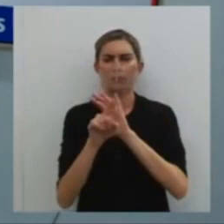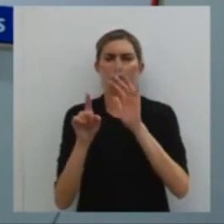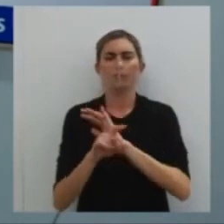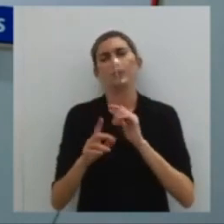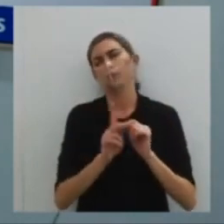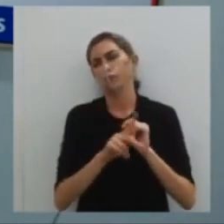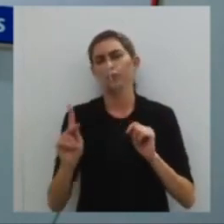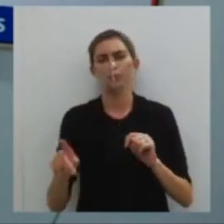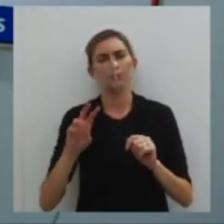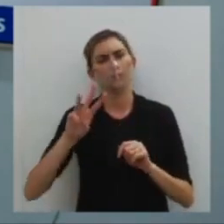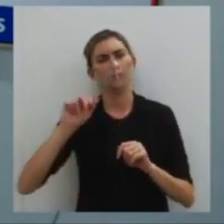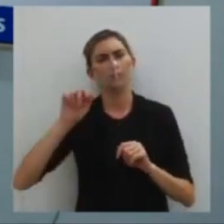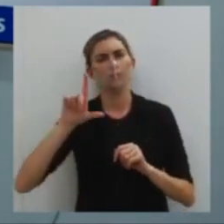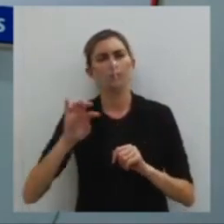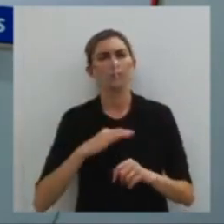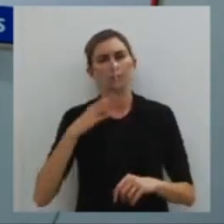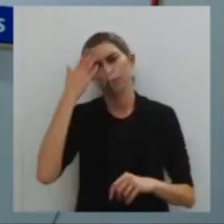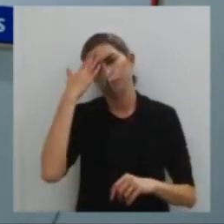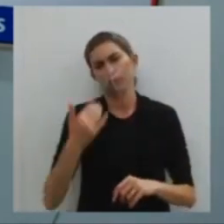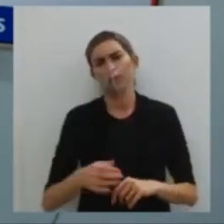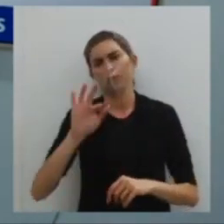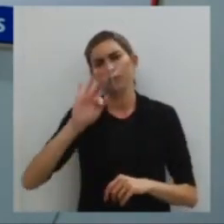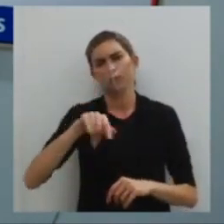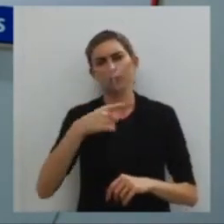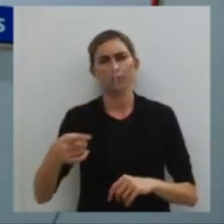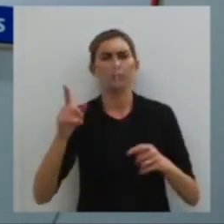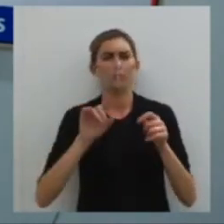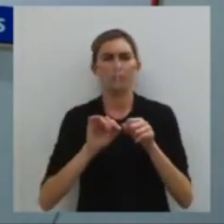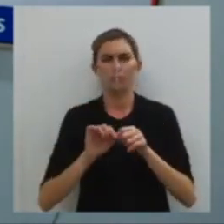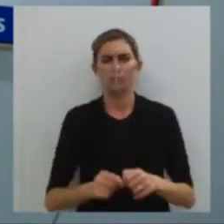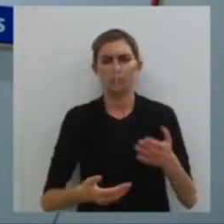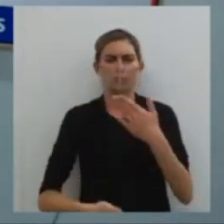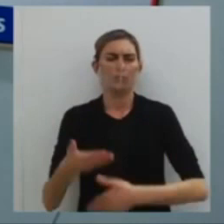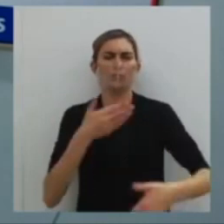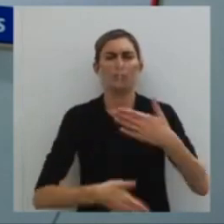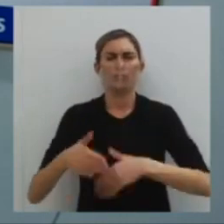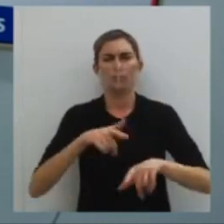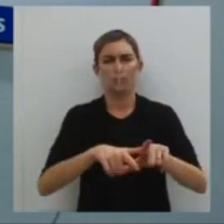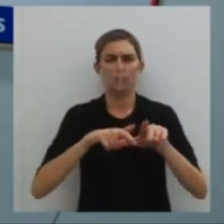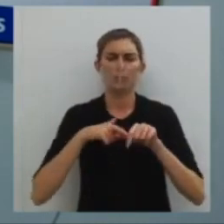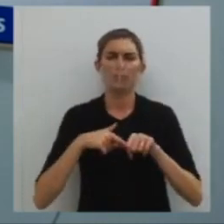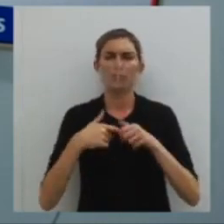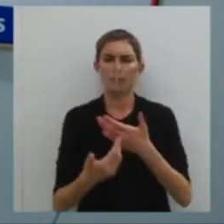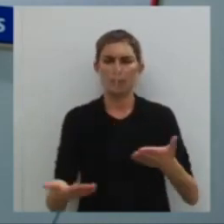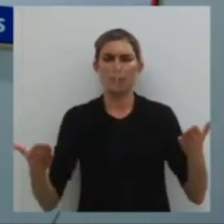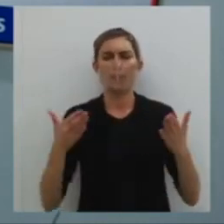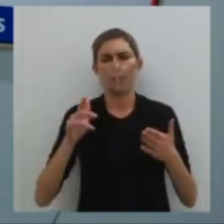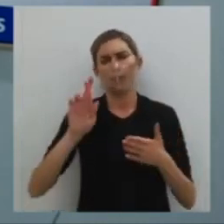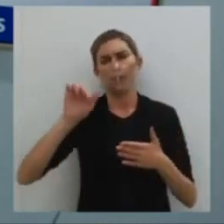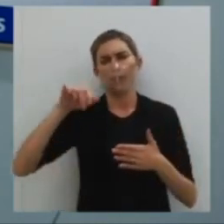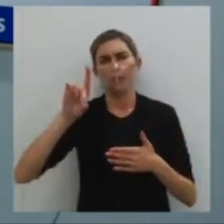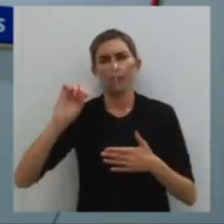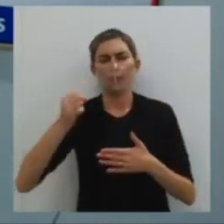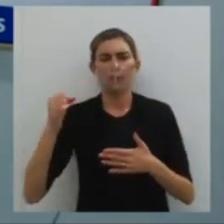mas professor Walter, a gente sabe que função estabelece uma relação de dependência entre grandezas,